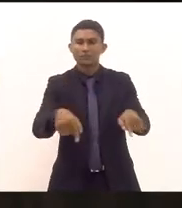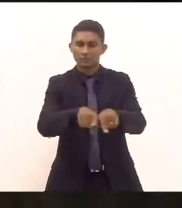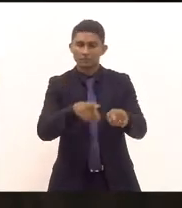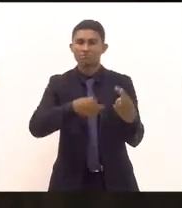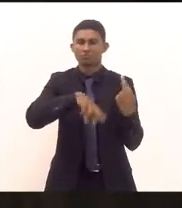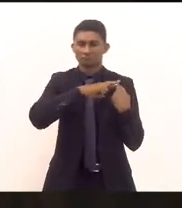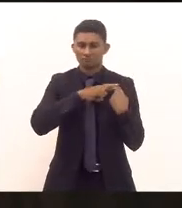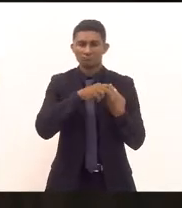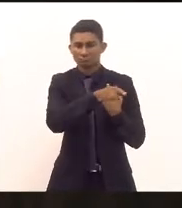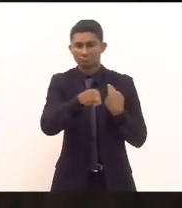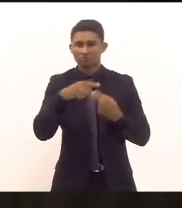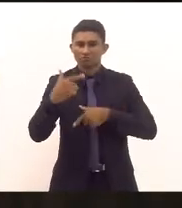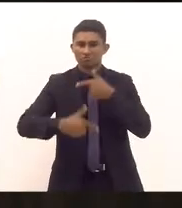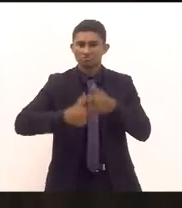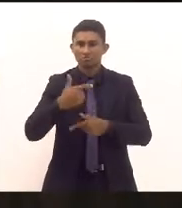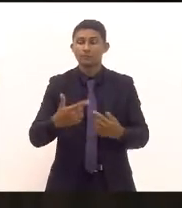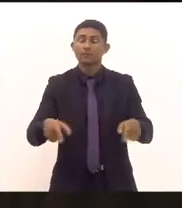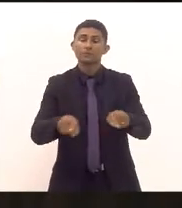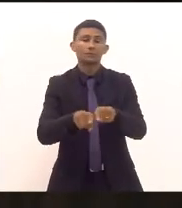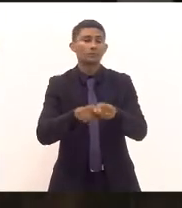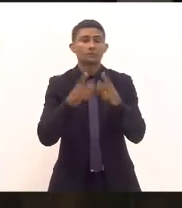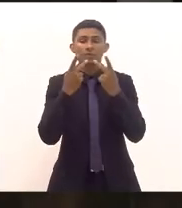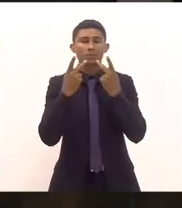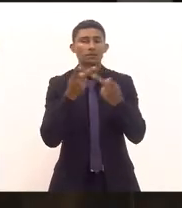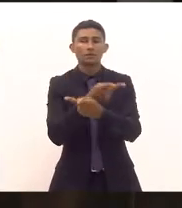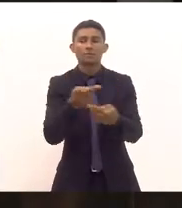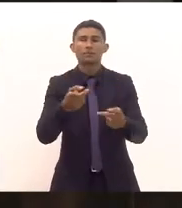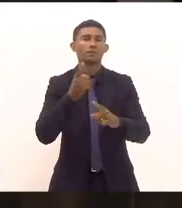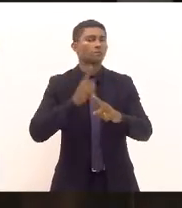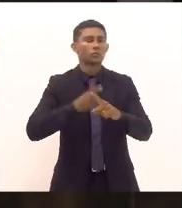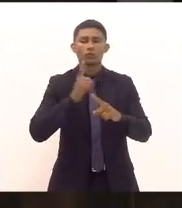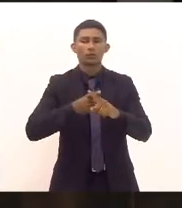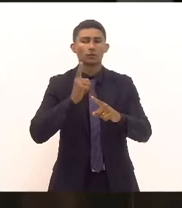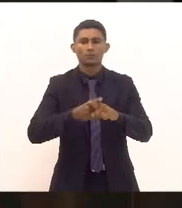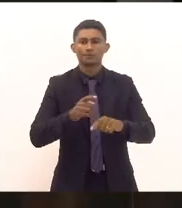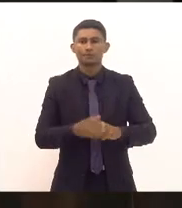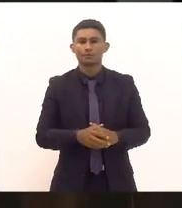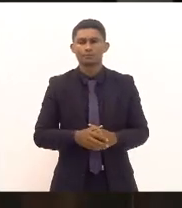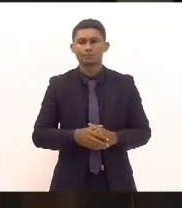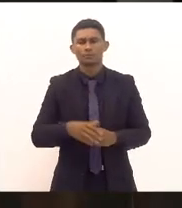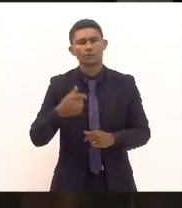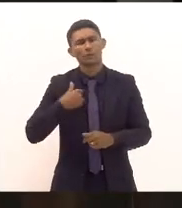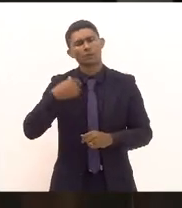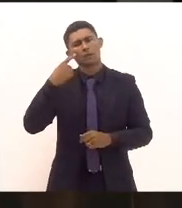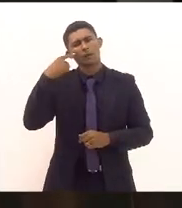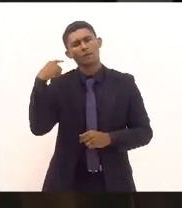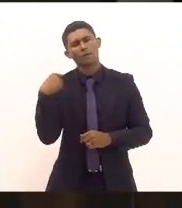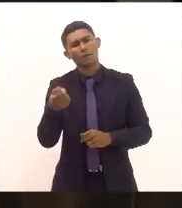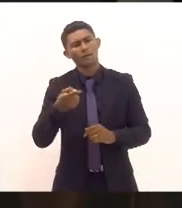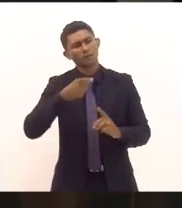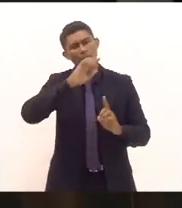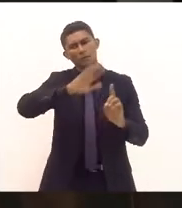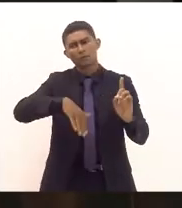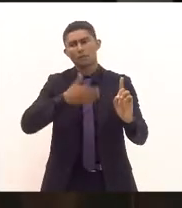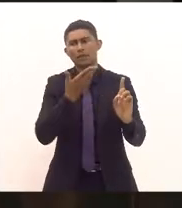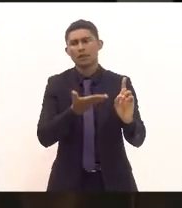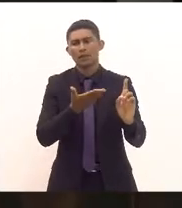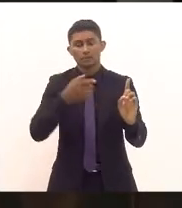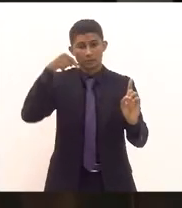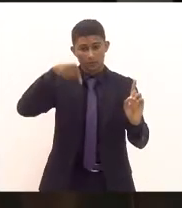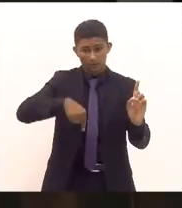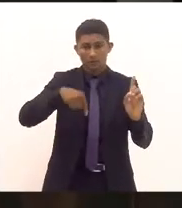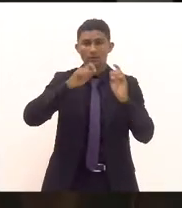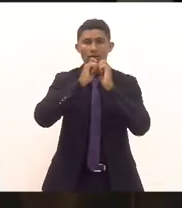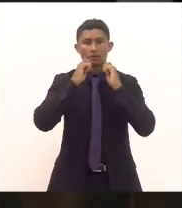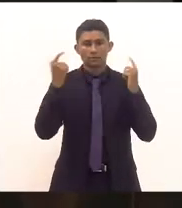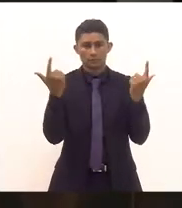muita responsabilidade com o risco e eu tô trazendo isso Paulinho justamente porque quando eu vi as homenagens dentro da daqui da